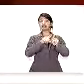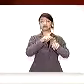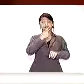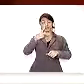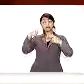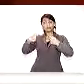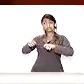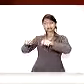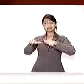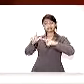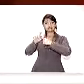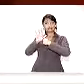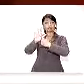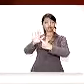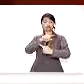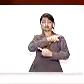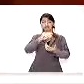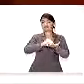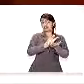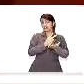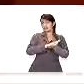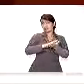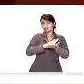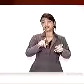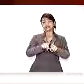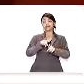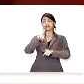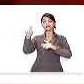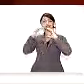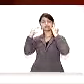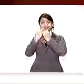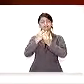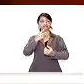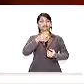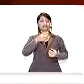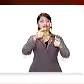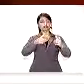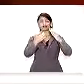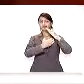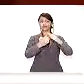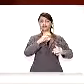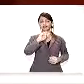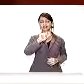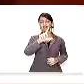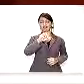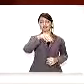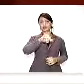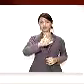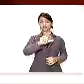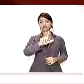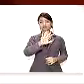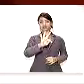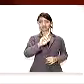nulidade do referido processo e das sanções aplicadas à empresa calom limitada conforme